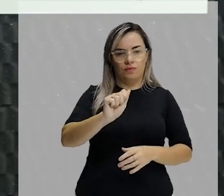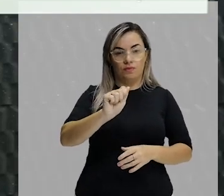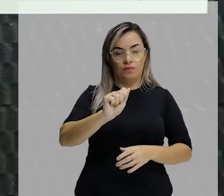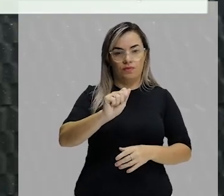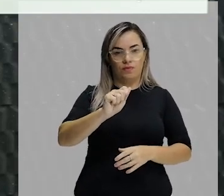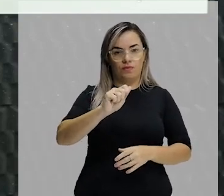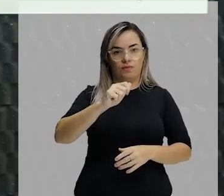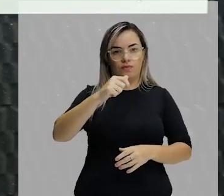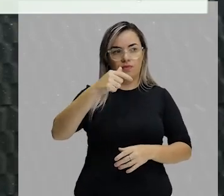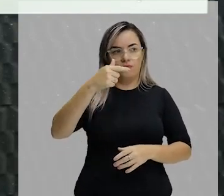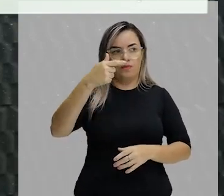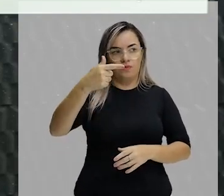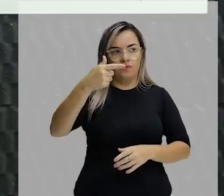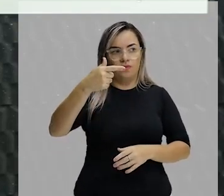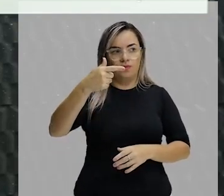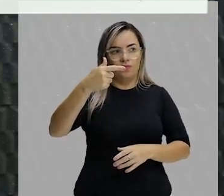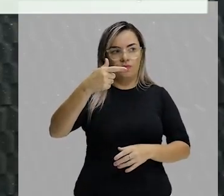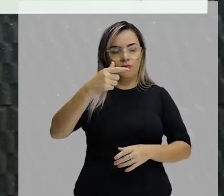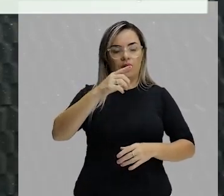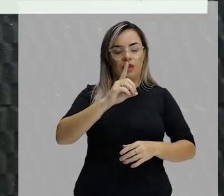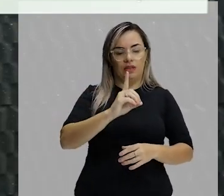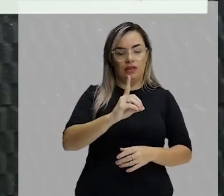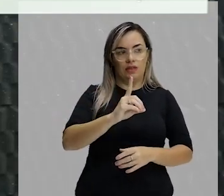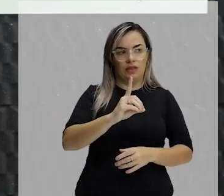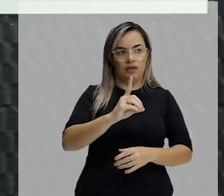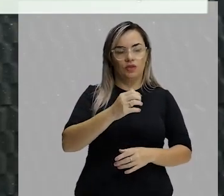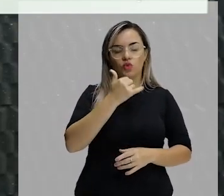ser igual a ao quadrado